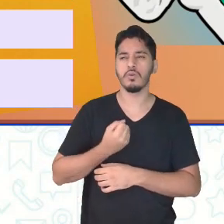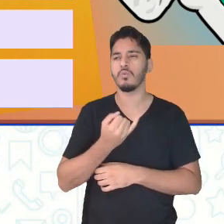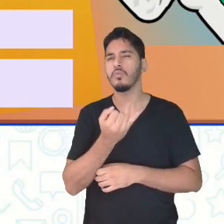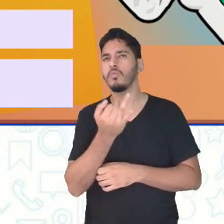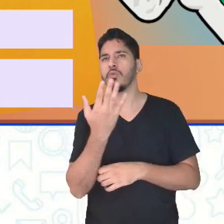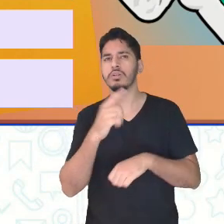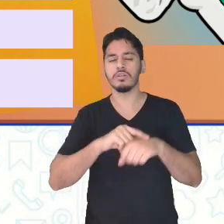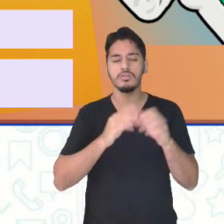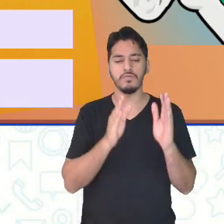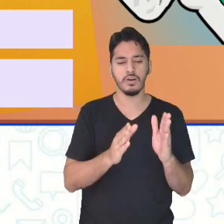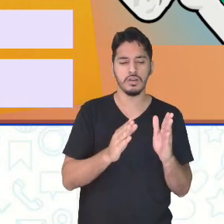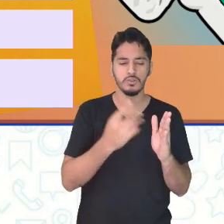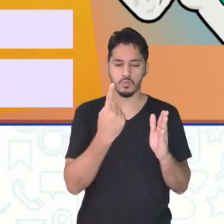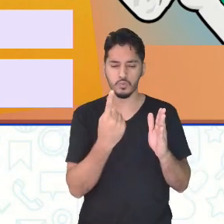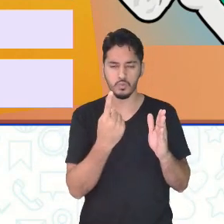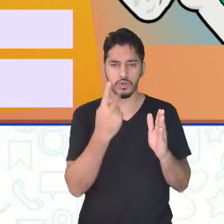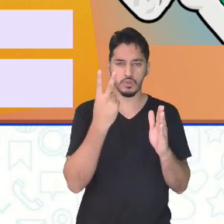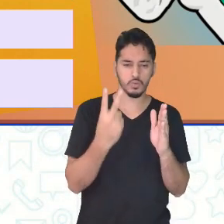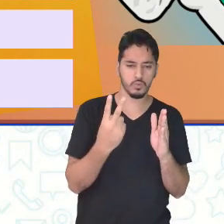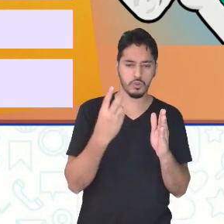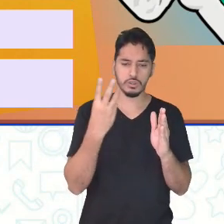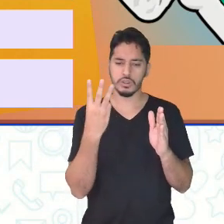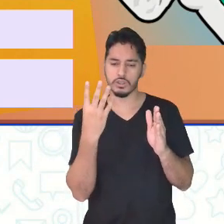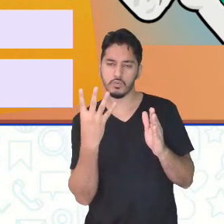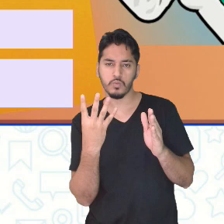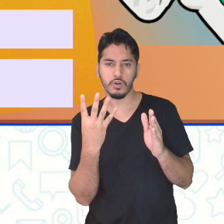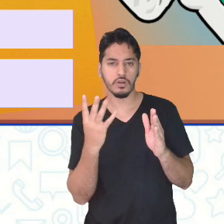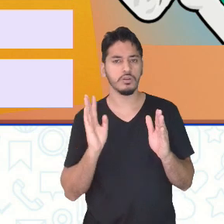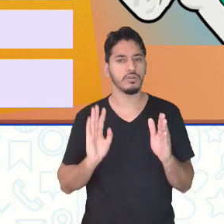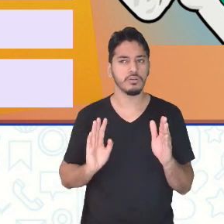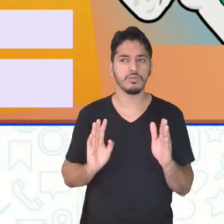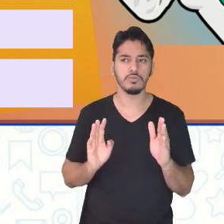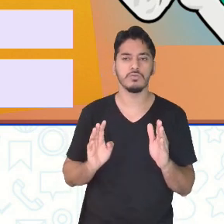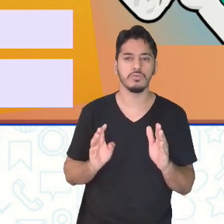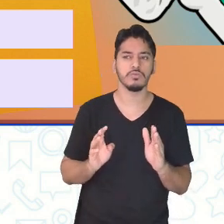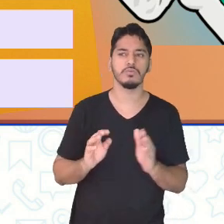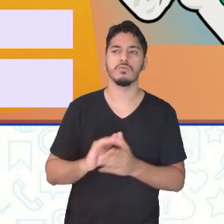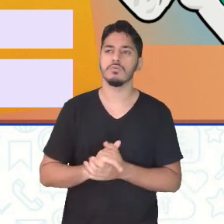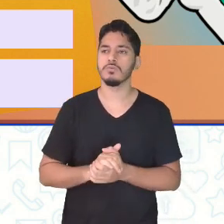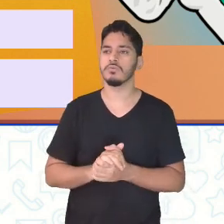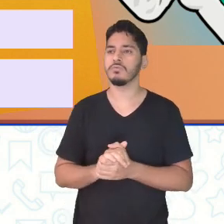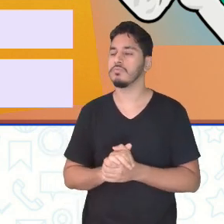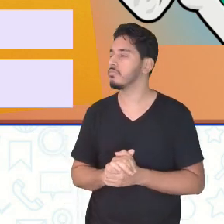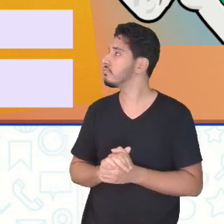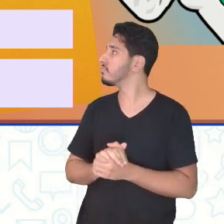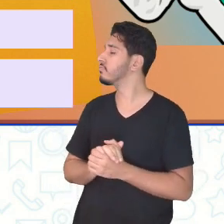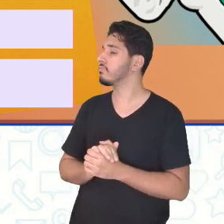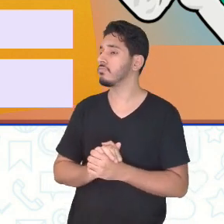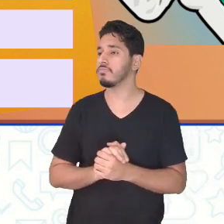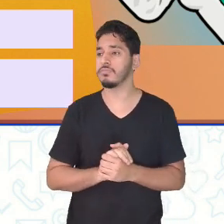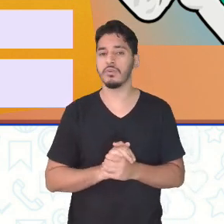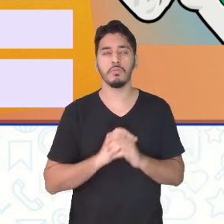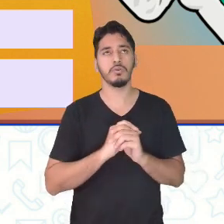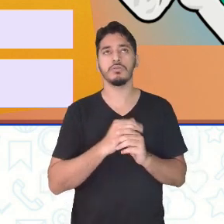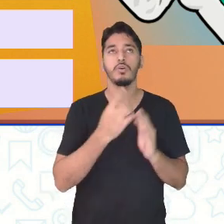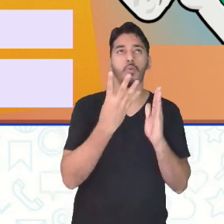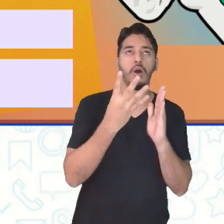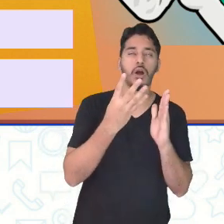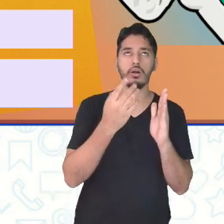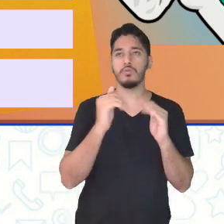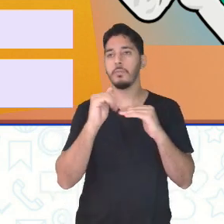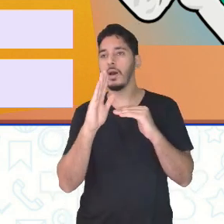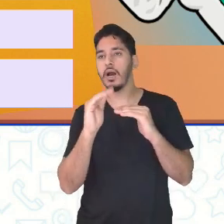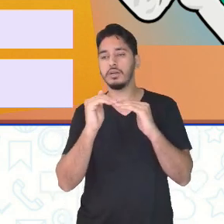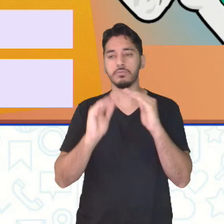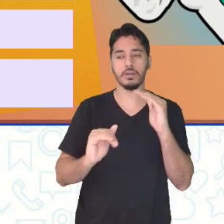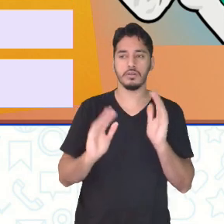fases? Vocês vão dizer se é 1, 2, 3, né, 4, etc. 4 uma reticência.